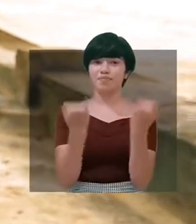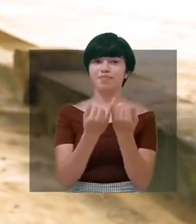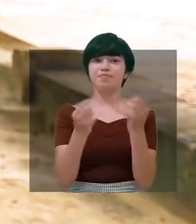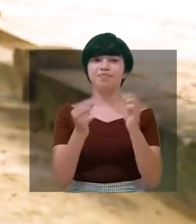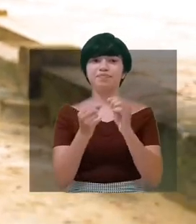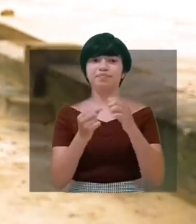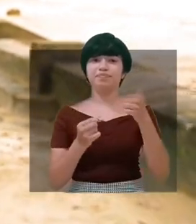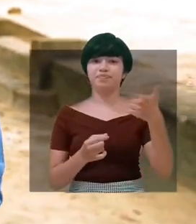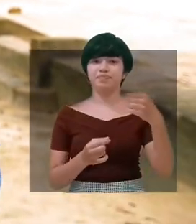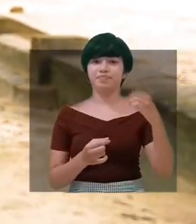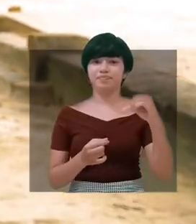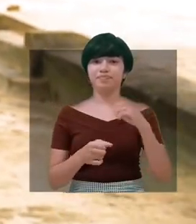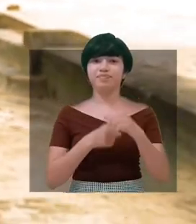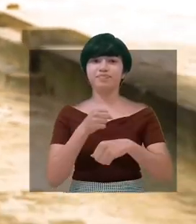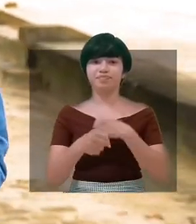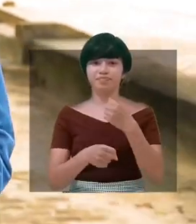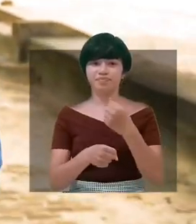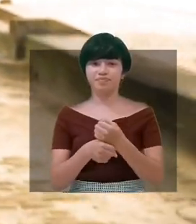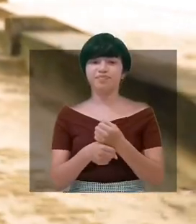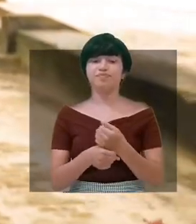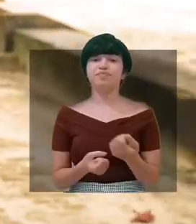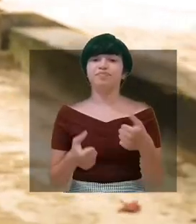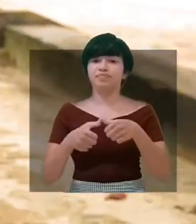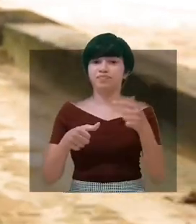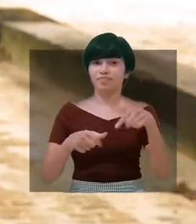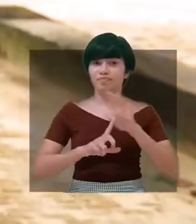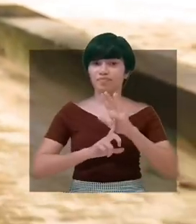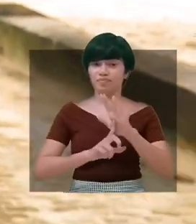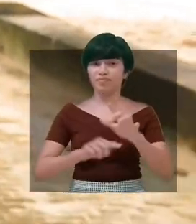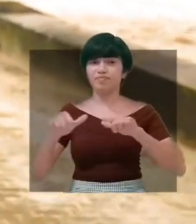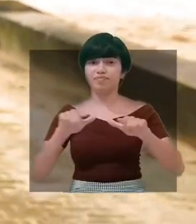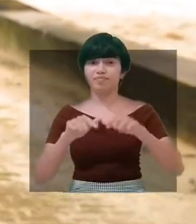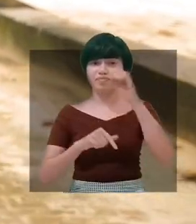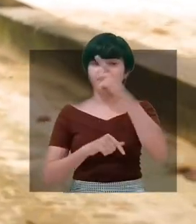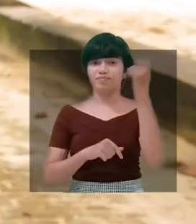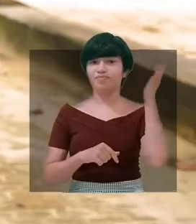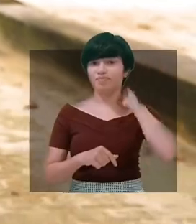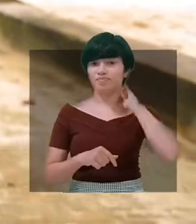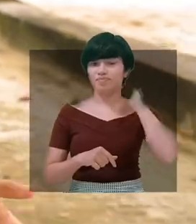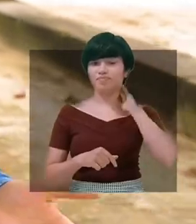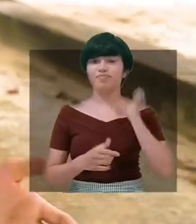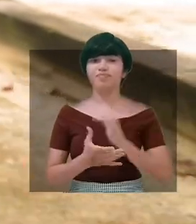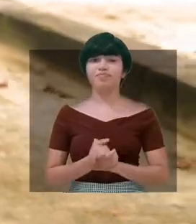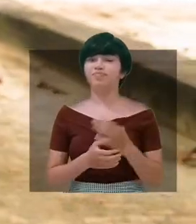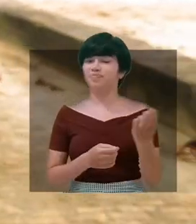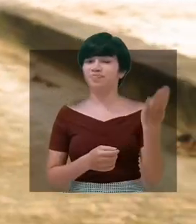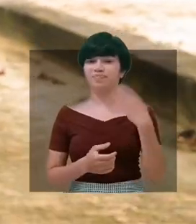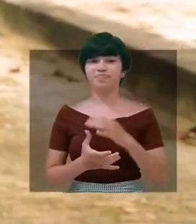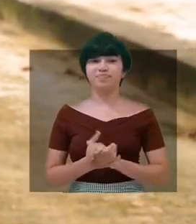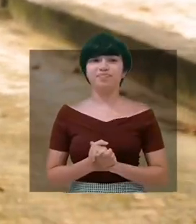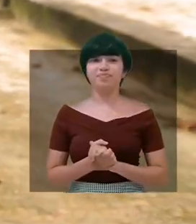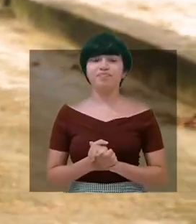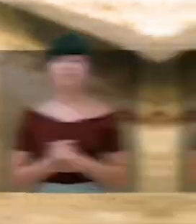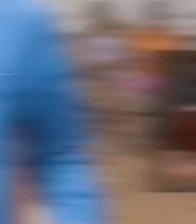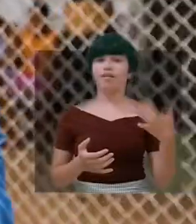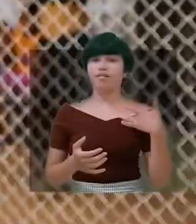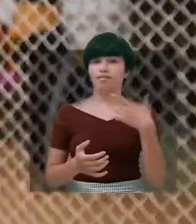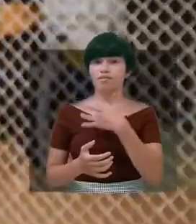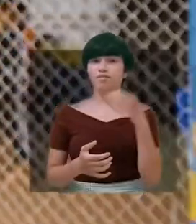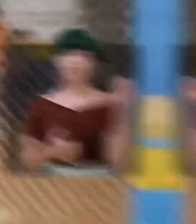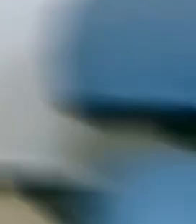A Ilha de Caratapeu está completando 129 anos e estamos aqui para mostrar um pouco do trabalho da Prefeitura de Belém em favor da nossa gente. Bora lá!